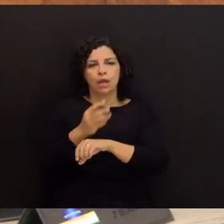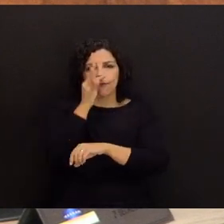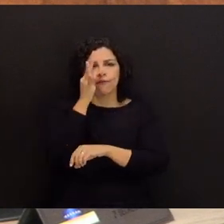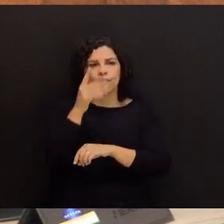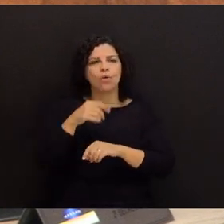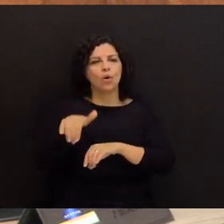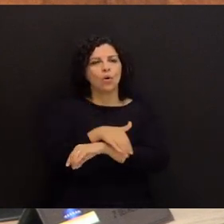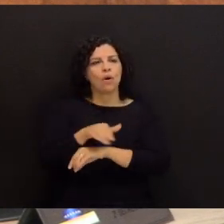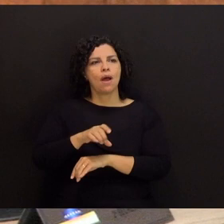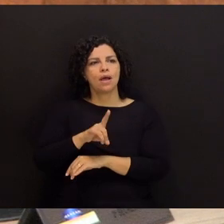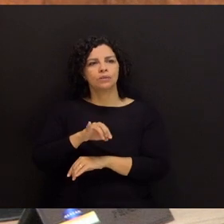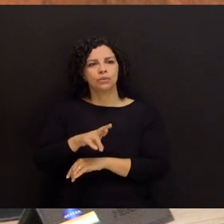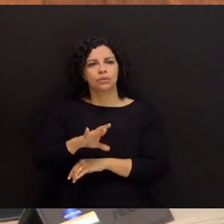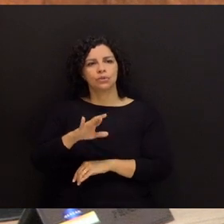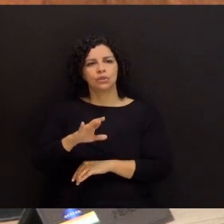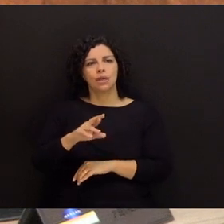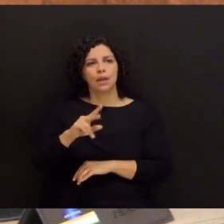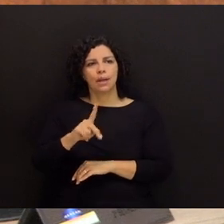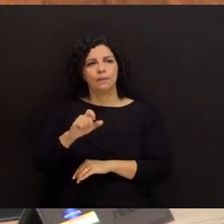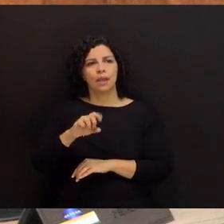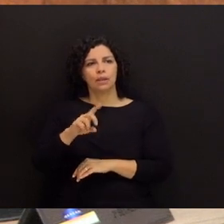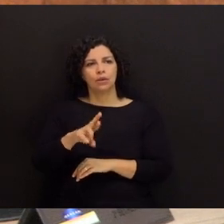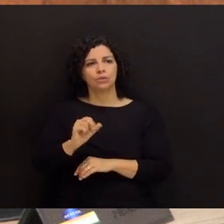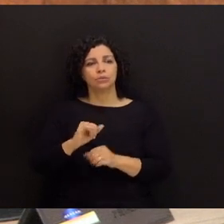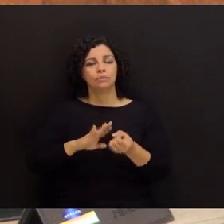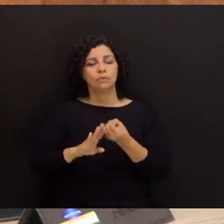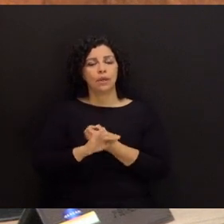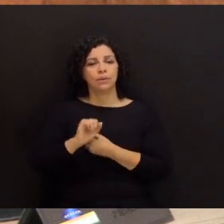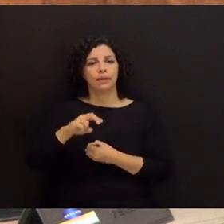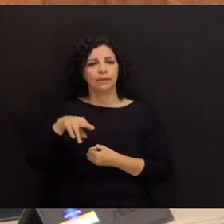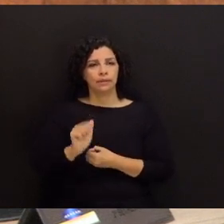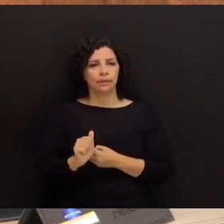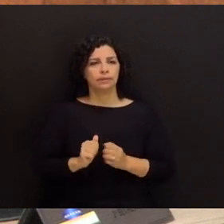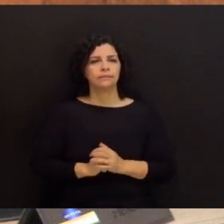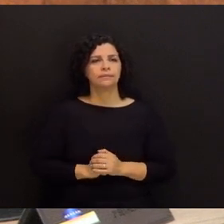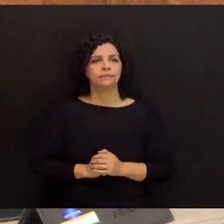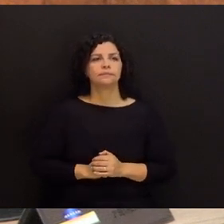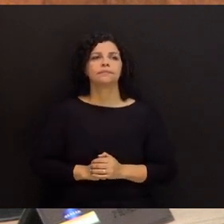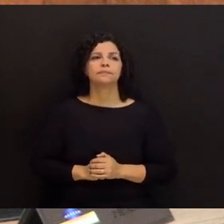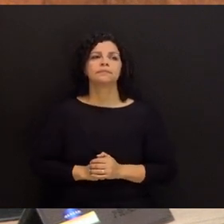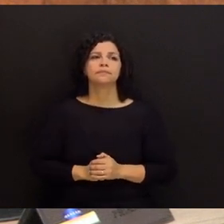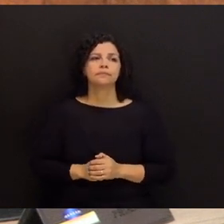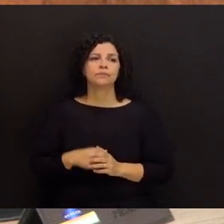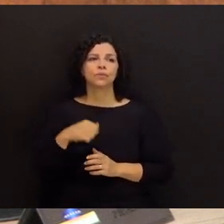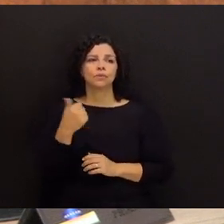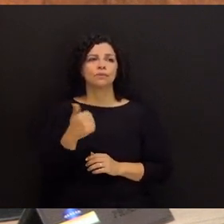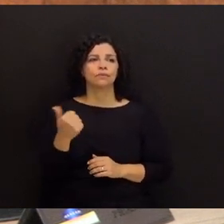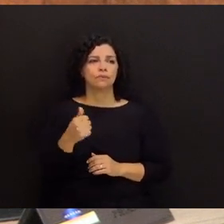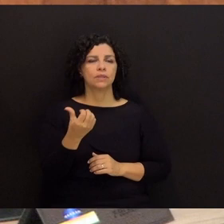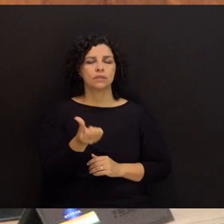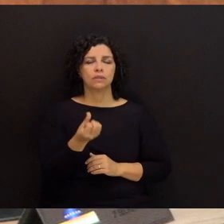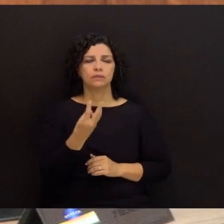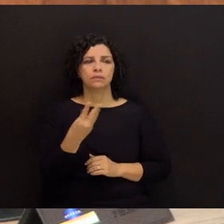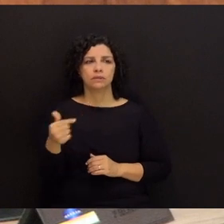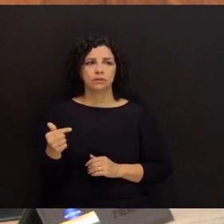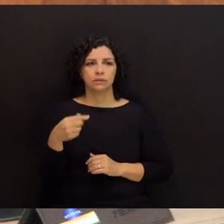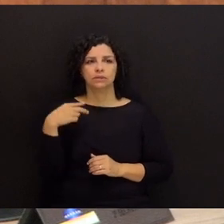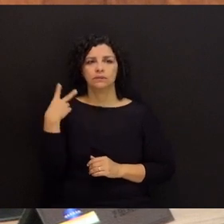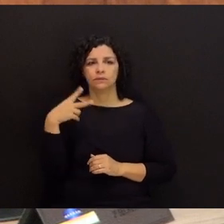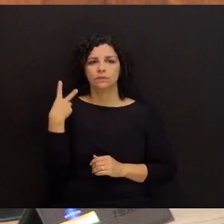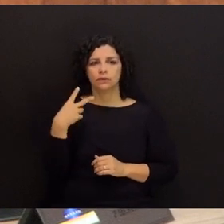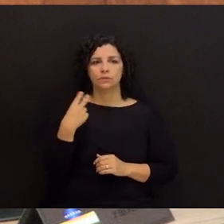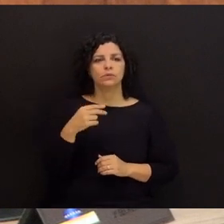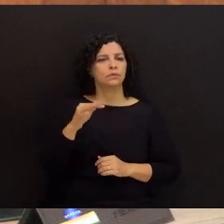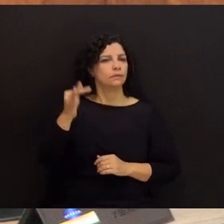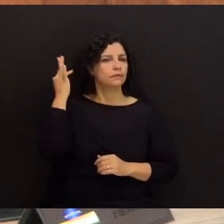Adir Pedroso no bairro Iná indicação de número 11 637 do